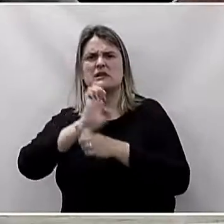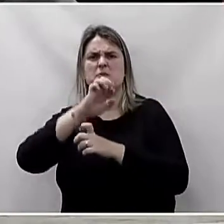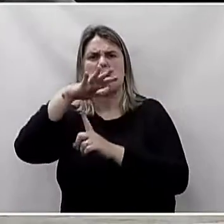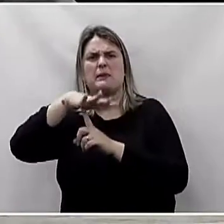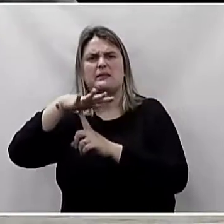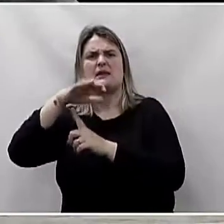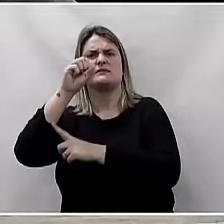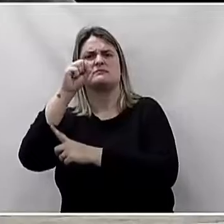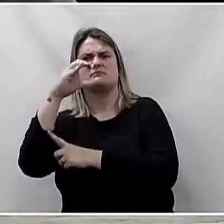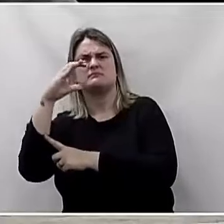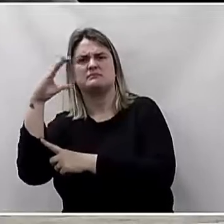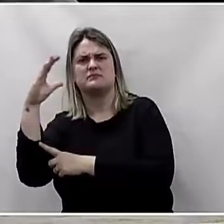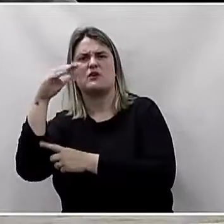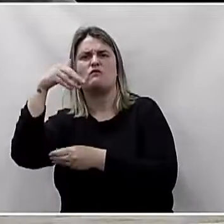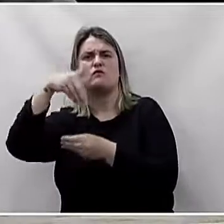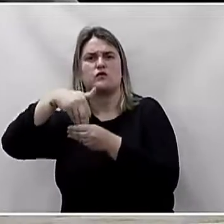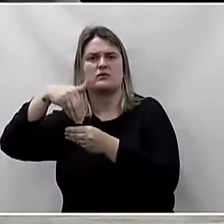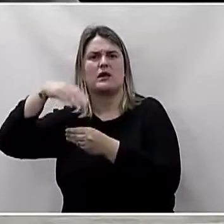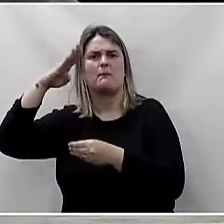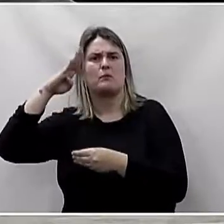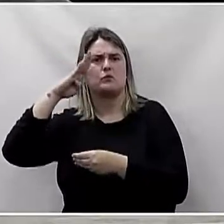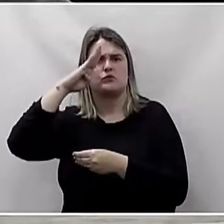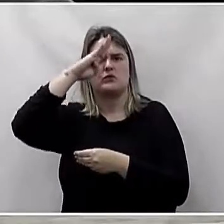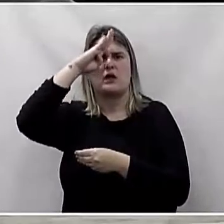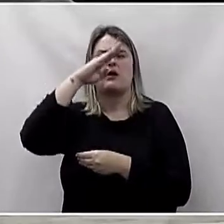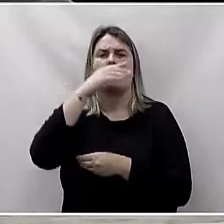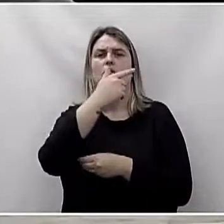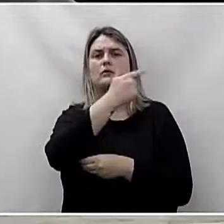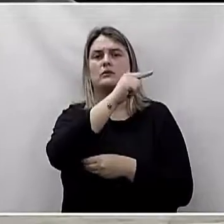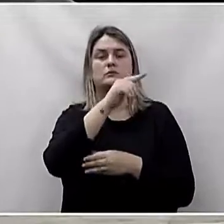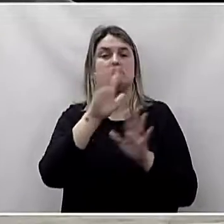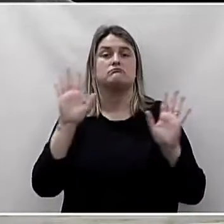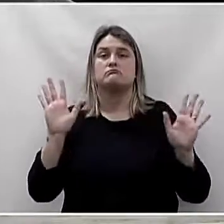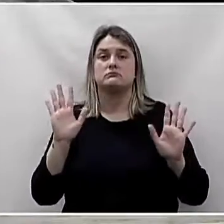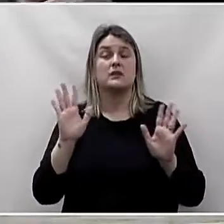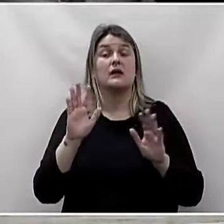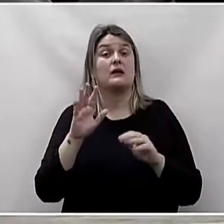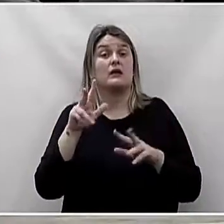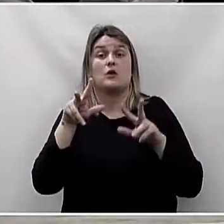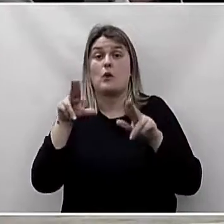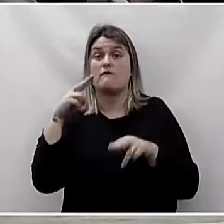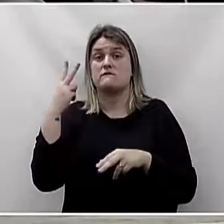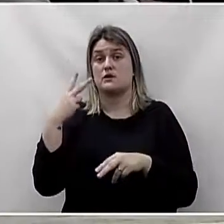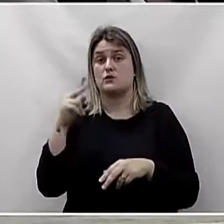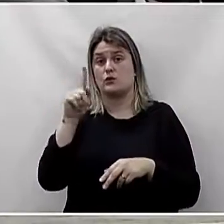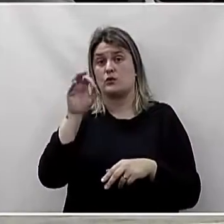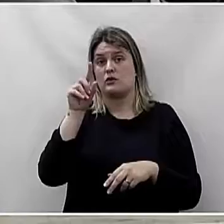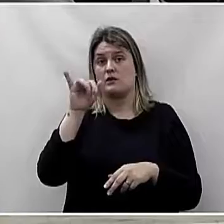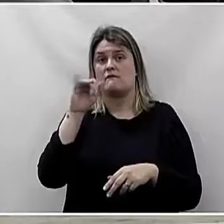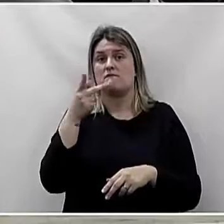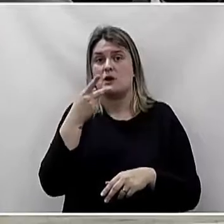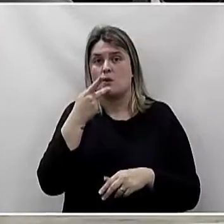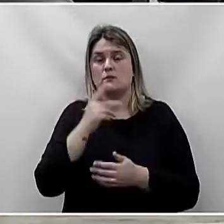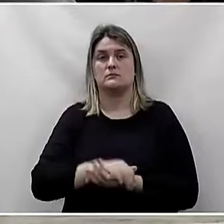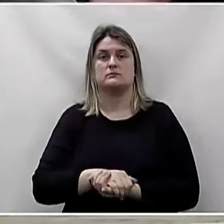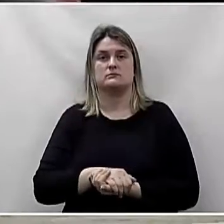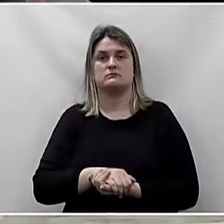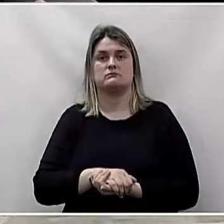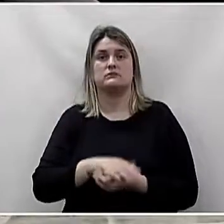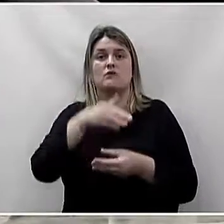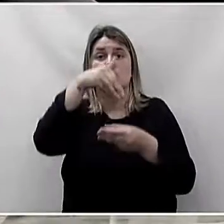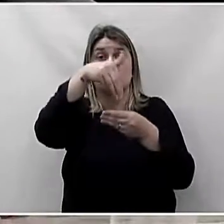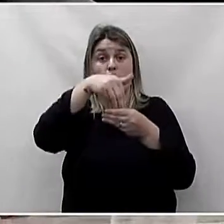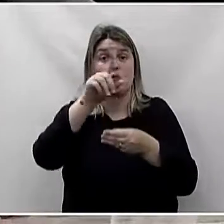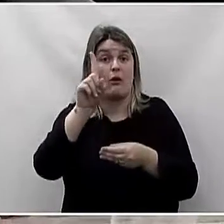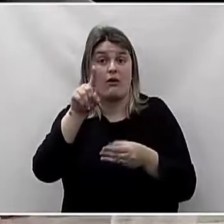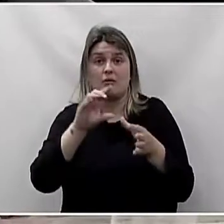Santa Catarina votaram no bolsonaro outro lado gente é como disse o vereador Godoy é o